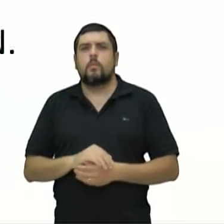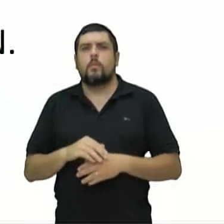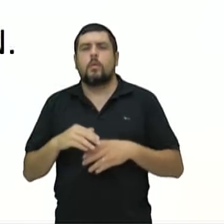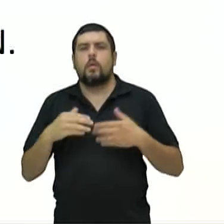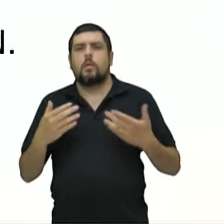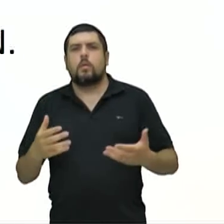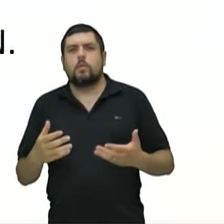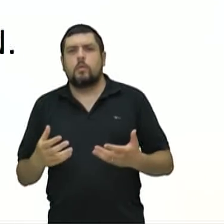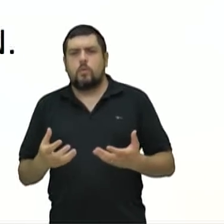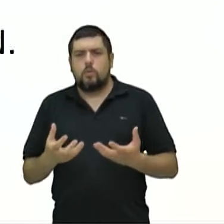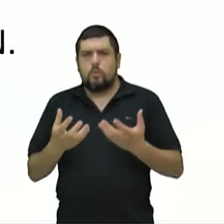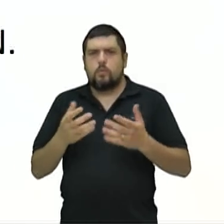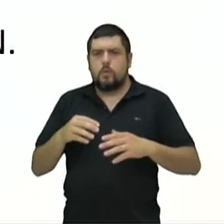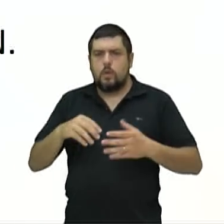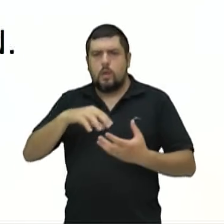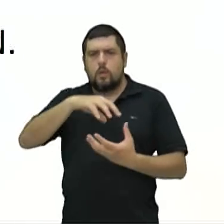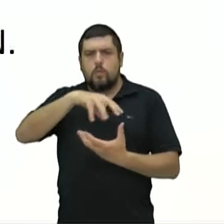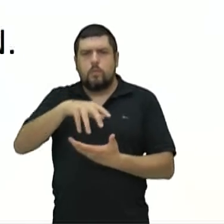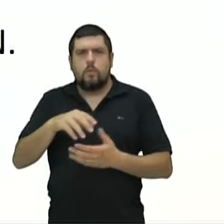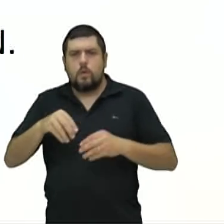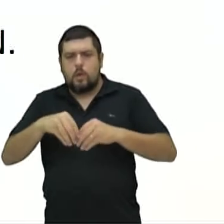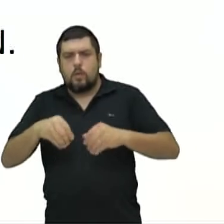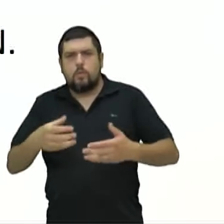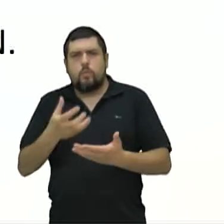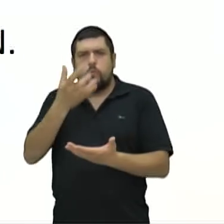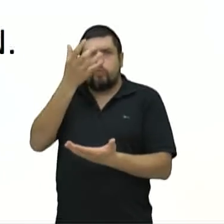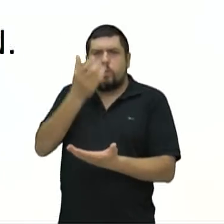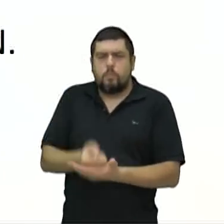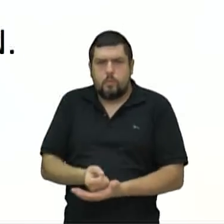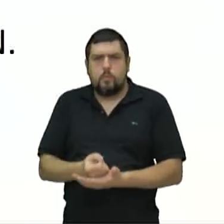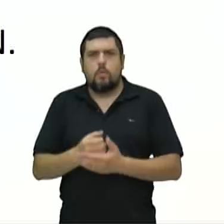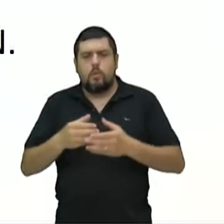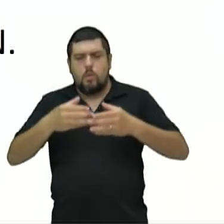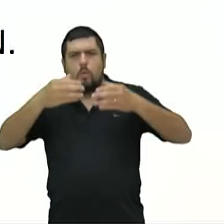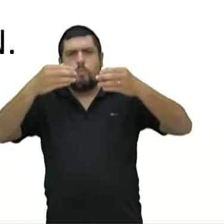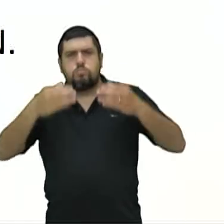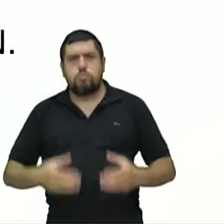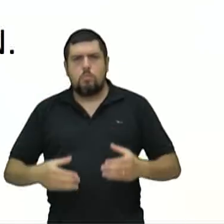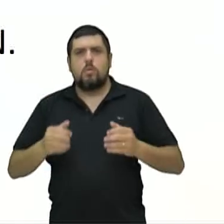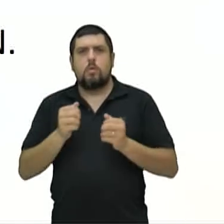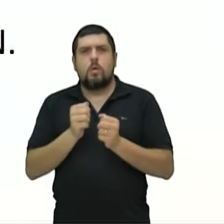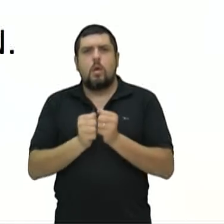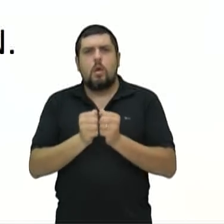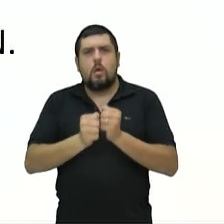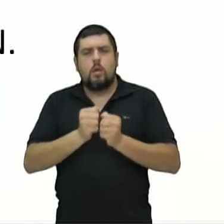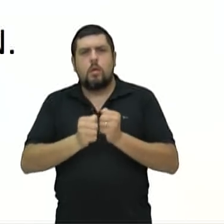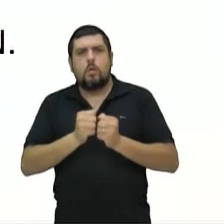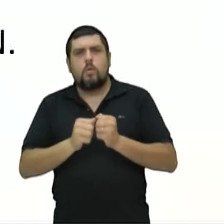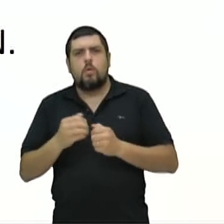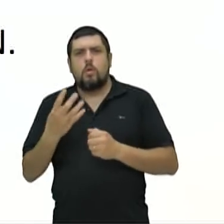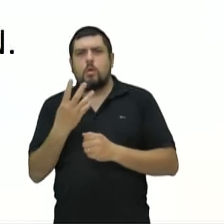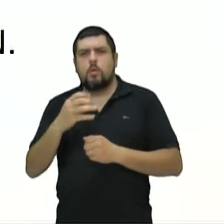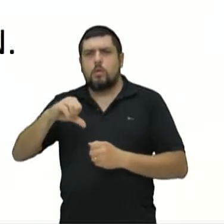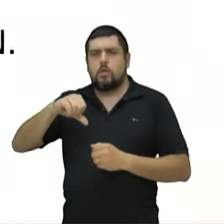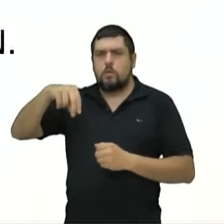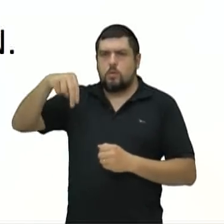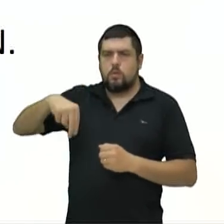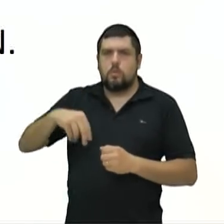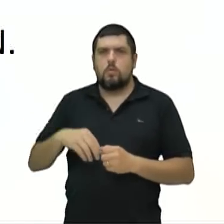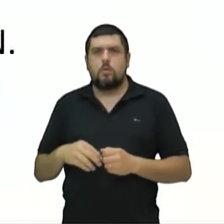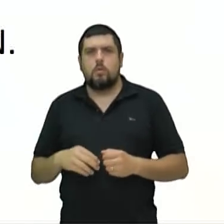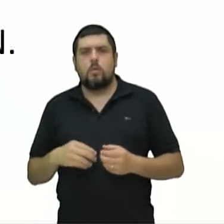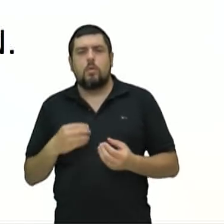49 newtons. Pode-se, então, afirmar que esse pacote de arroz A. atrai a Terra com uma força de